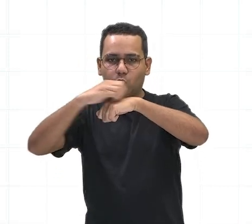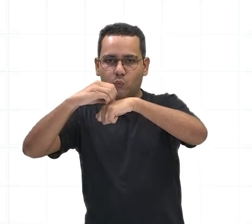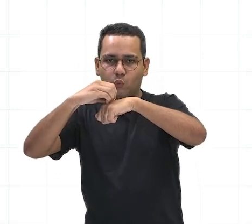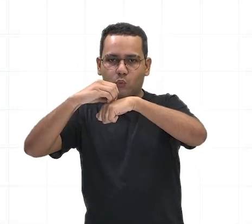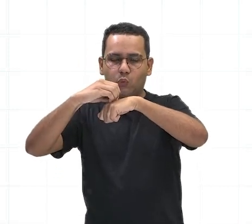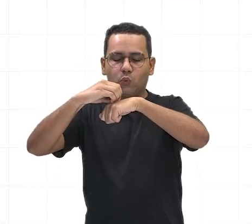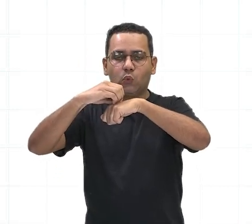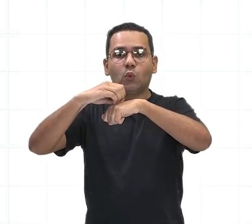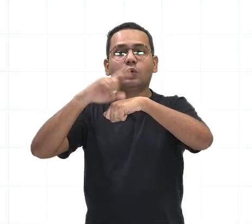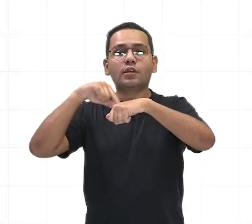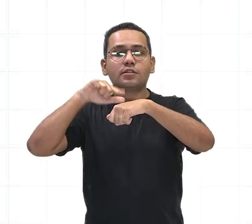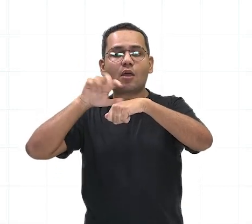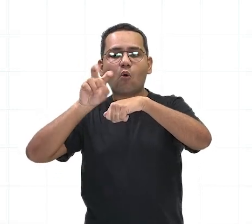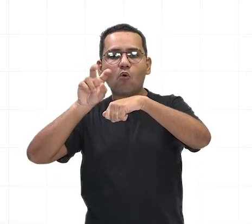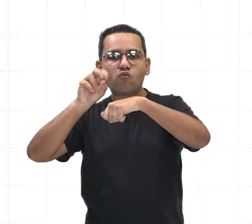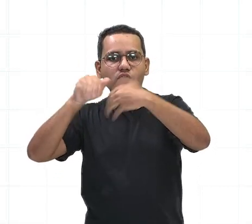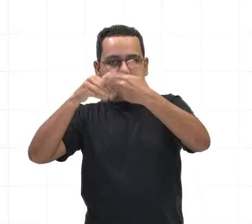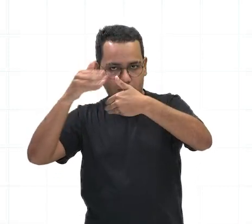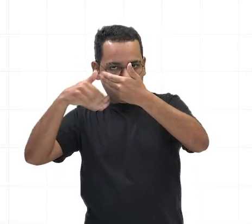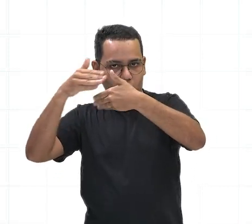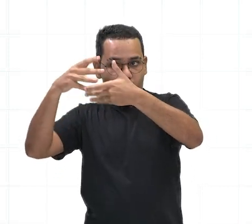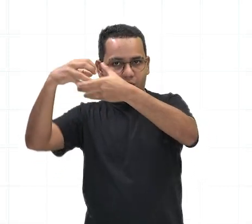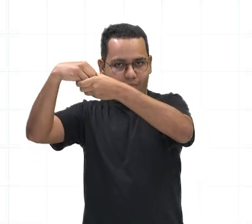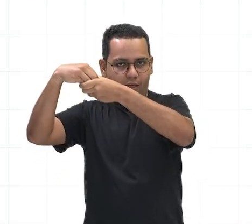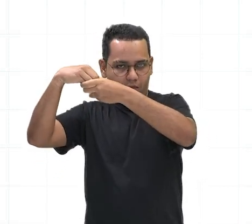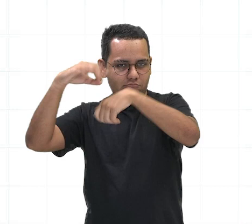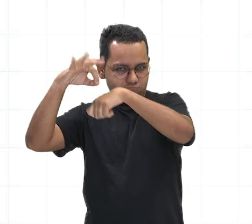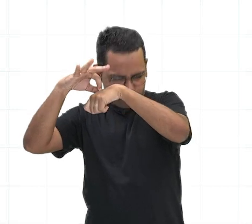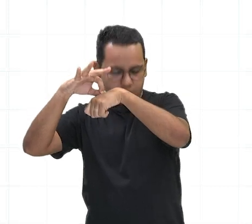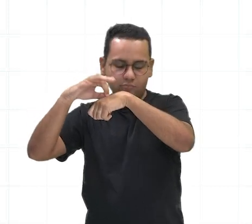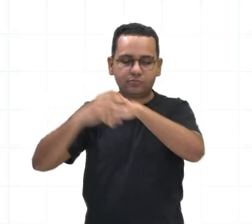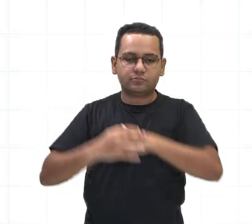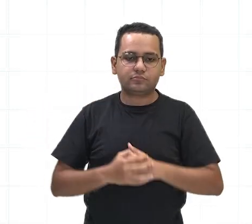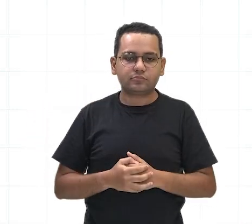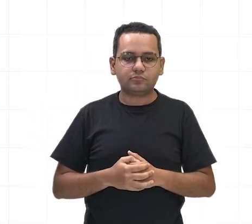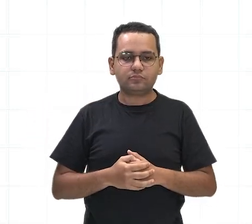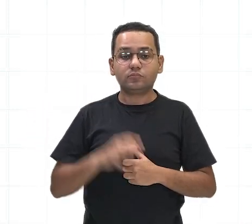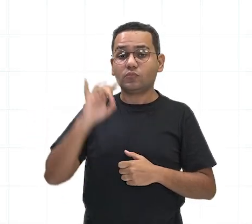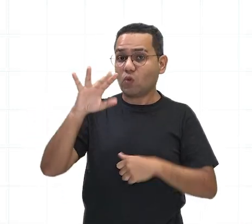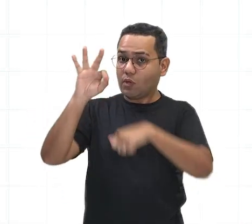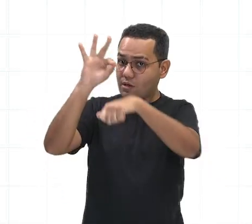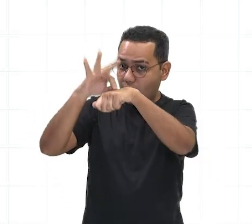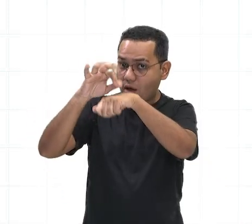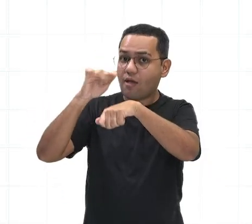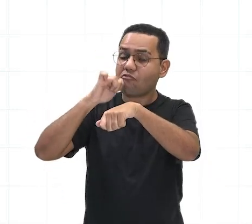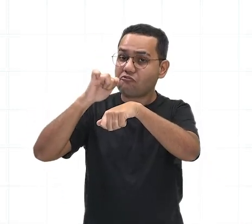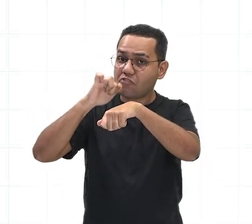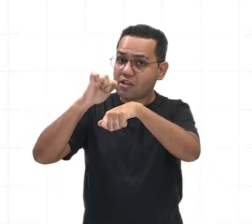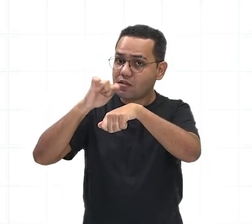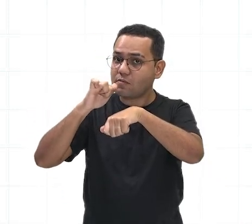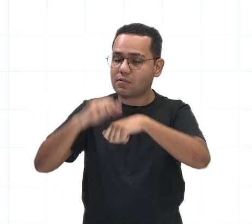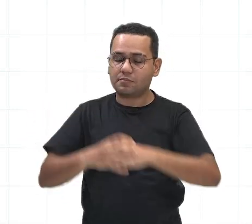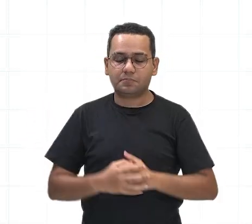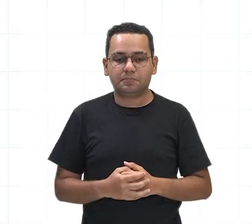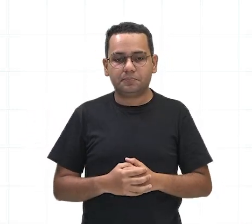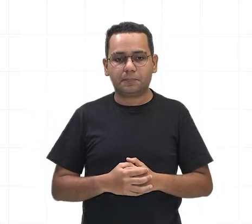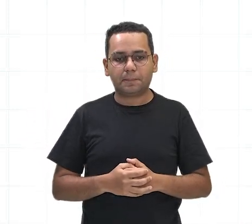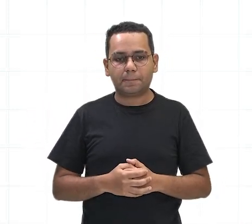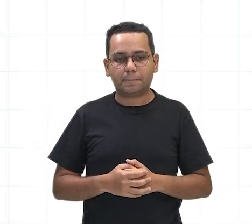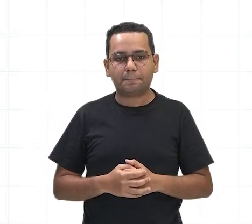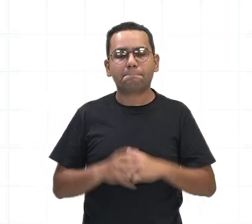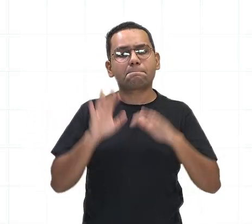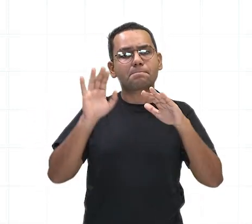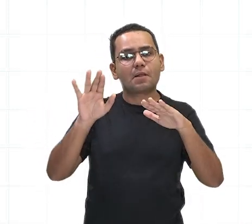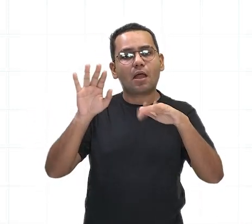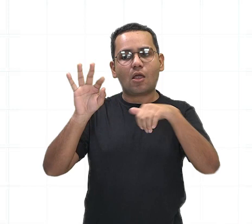ovos e fazer a postura desses ovos. Então, somente a fêmea do mosquito Anopheles é que vai picar o ser humano porque ela está indo em busca de sangue, né?